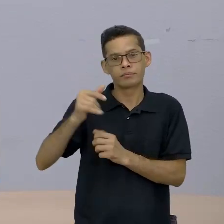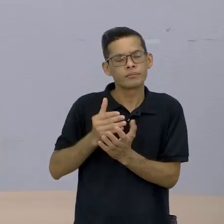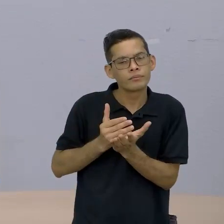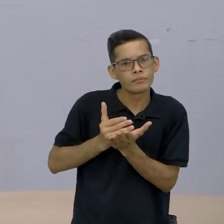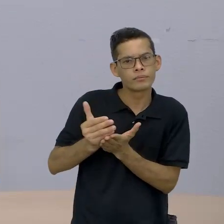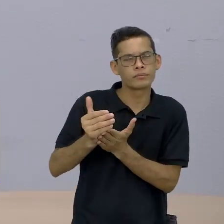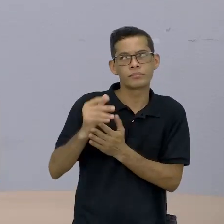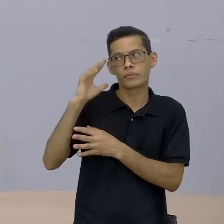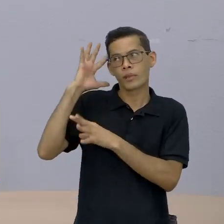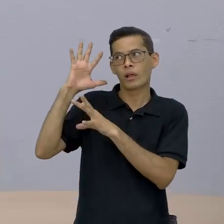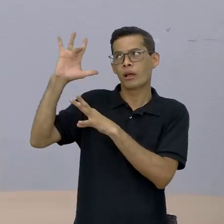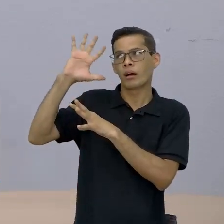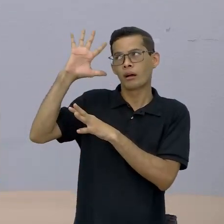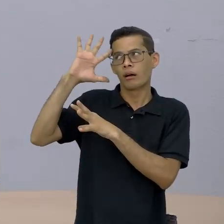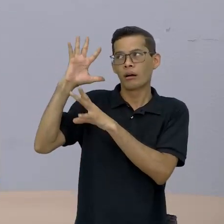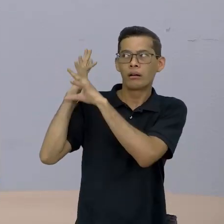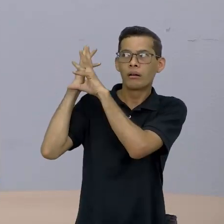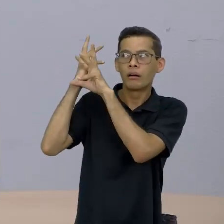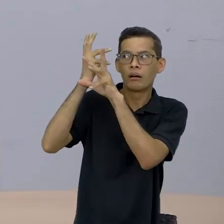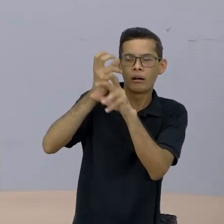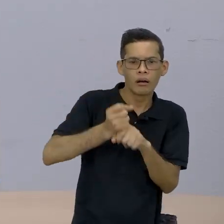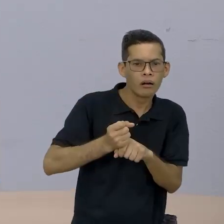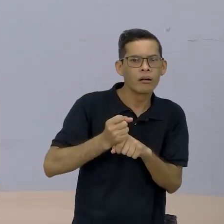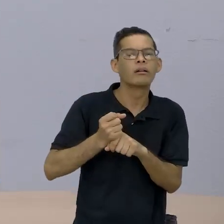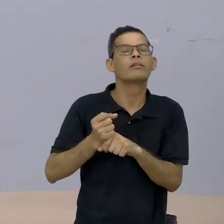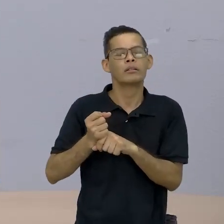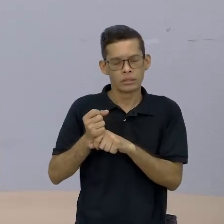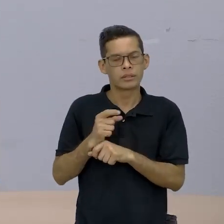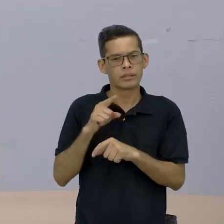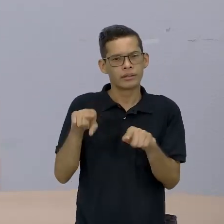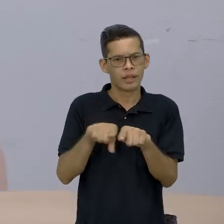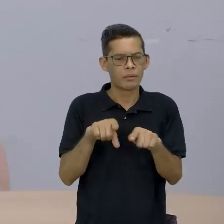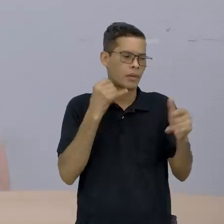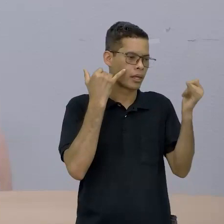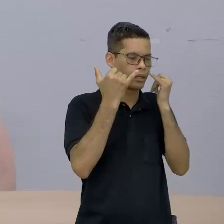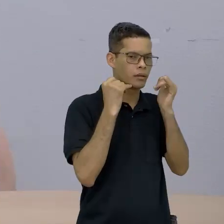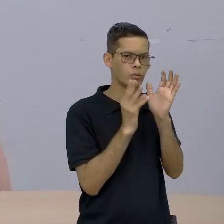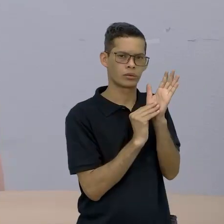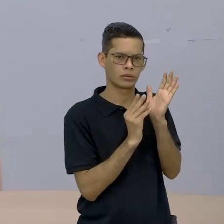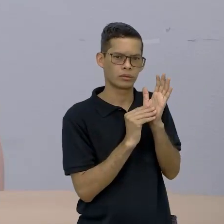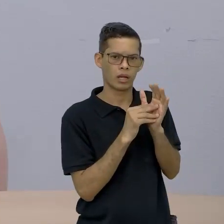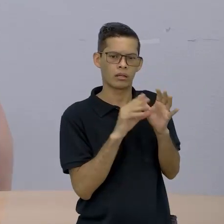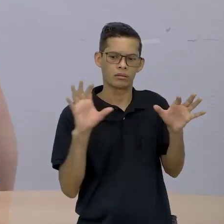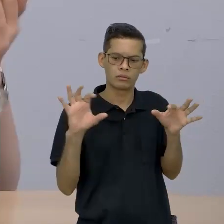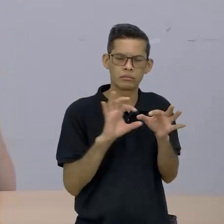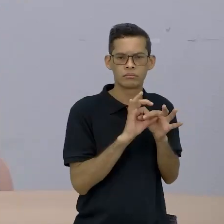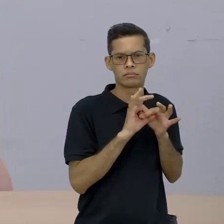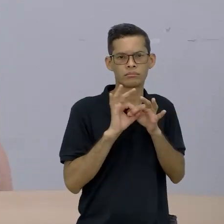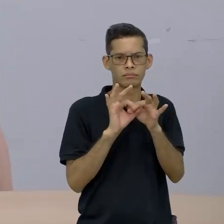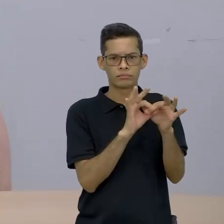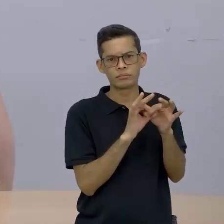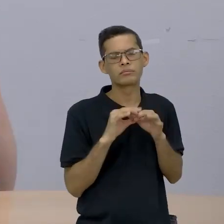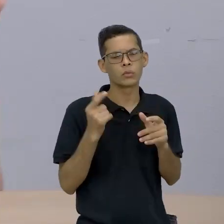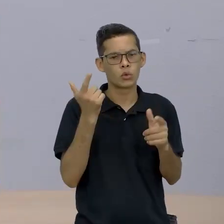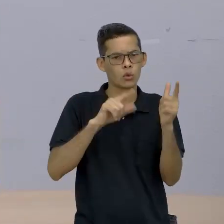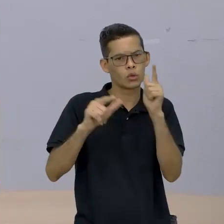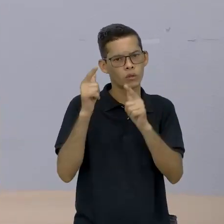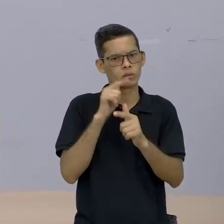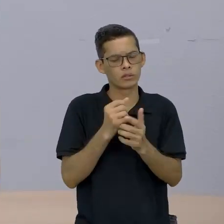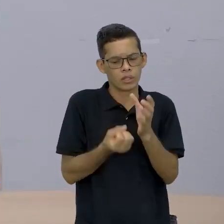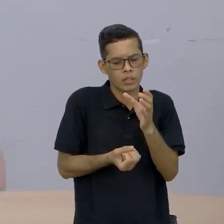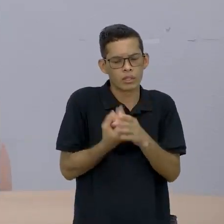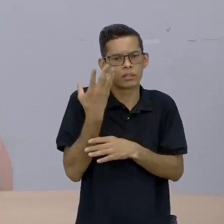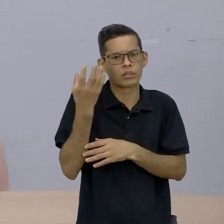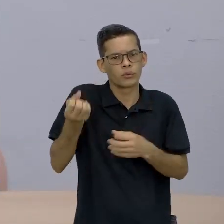desse resgate, mais a união desses dados, você consegue construir aí um novo significado